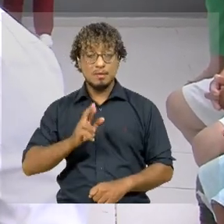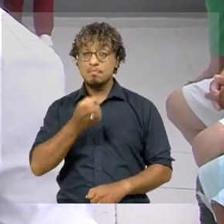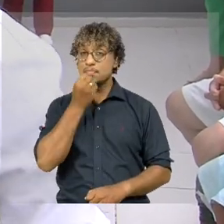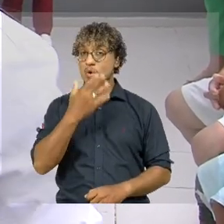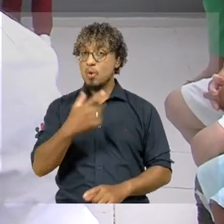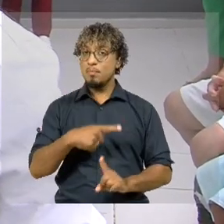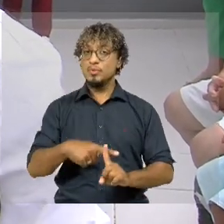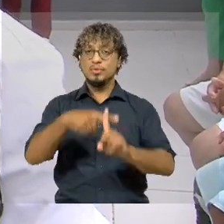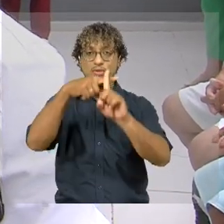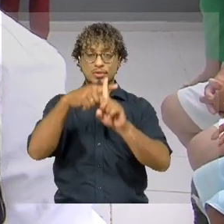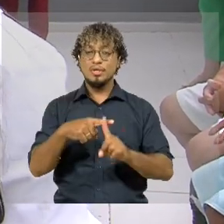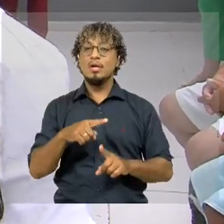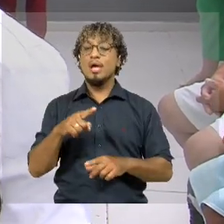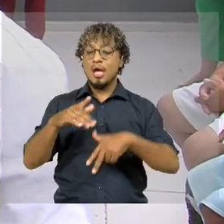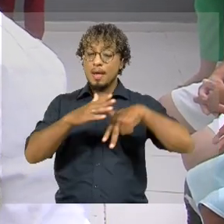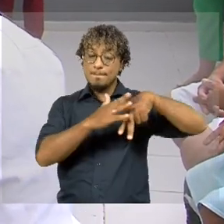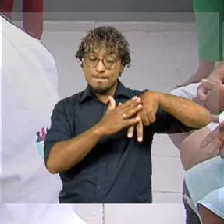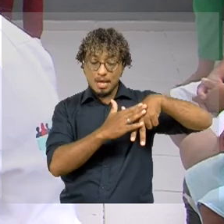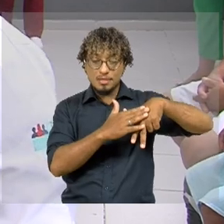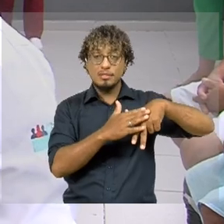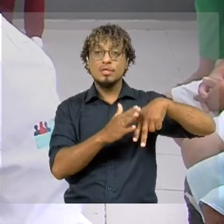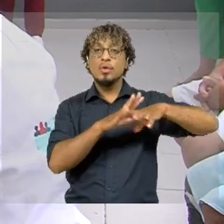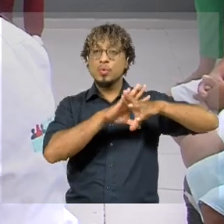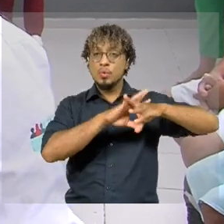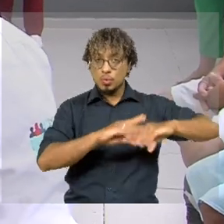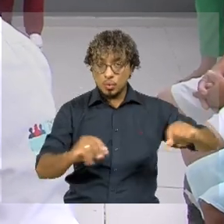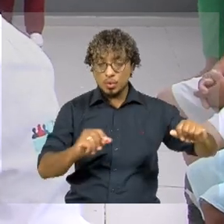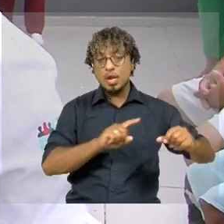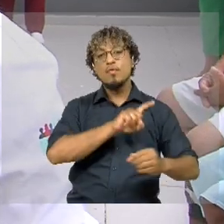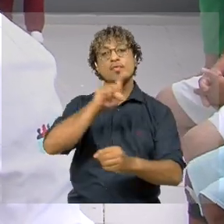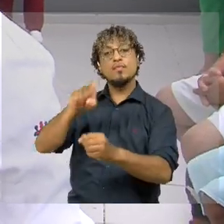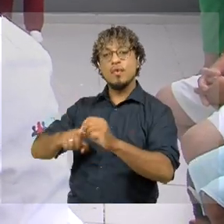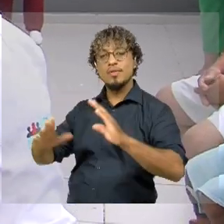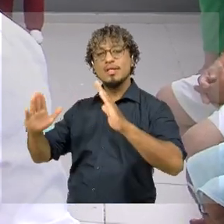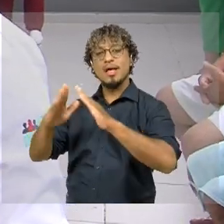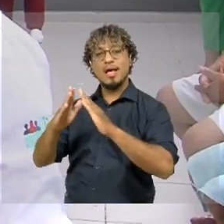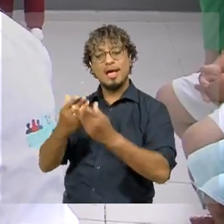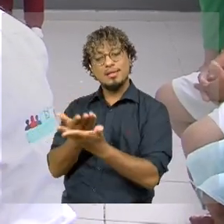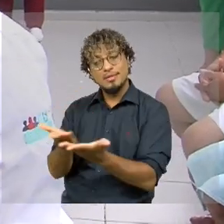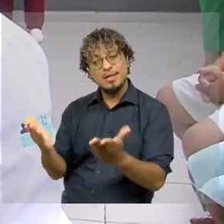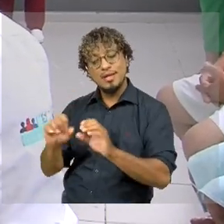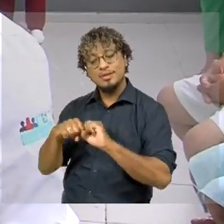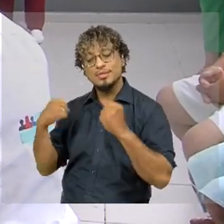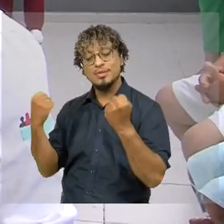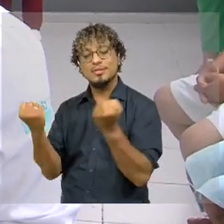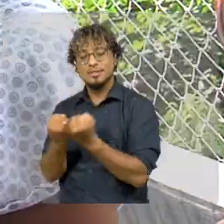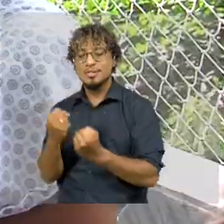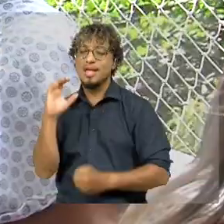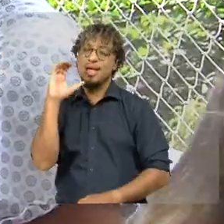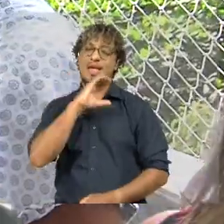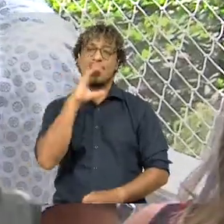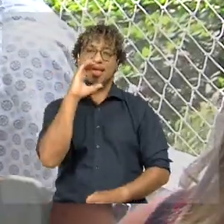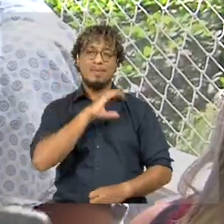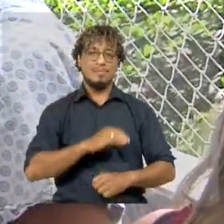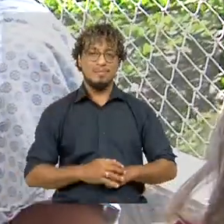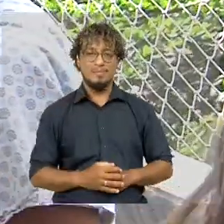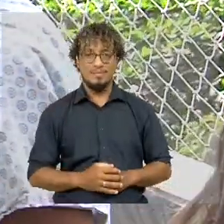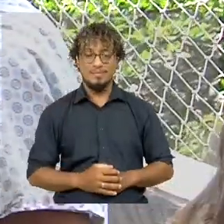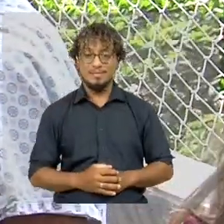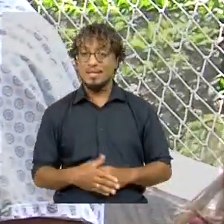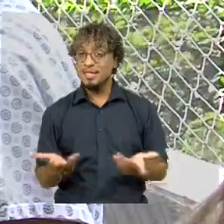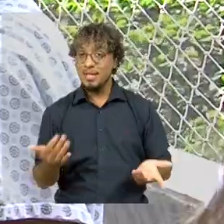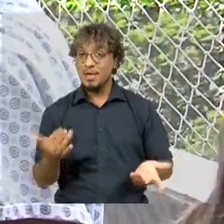vai devolver esses pacientes para a sociedade, para as suas casas, que é o objetivo de forma muito mais rápida. Energia para